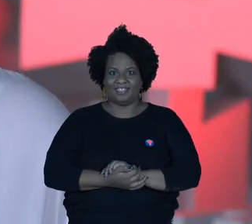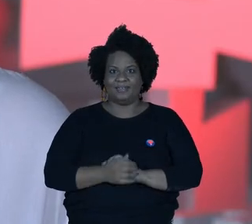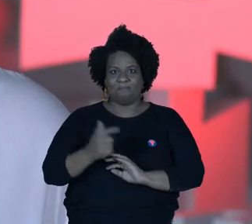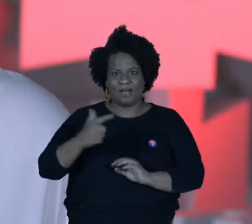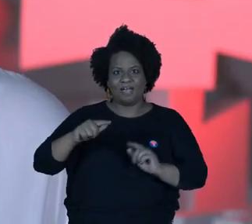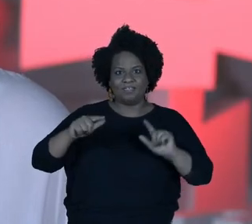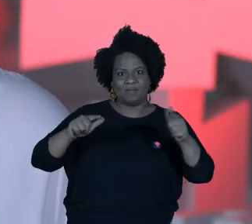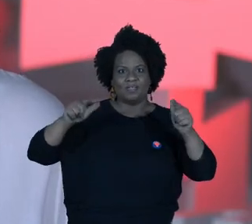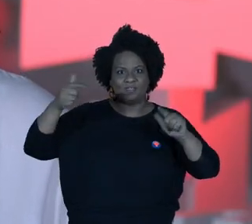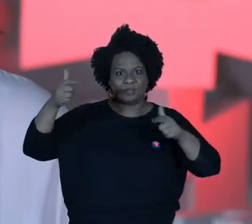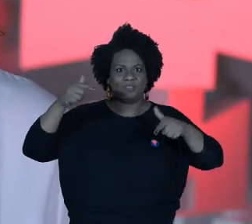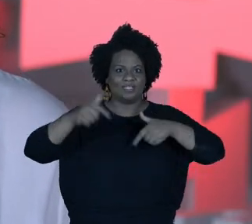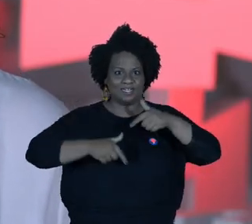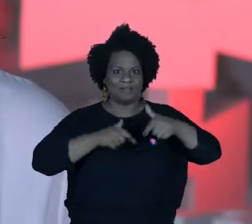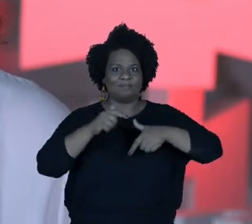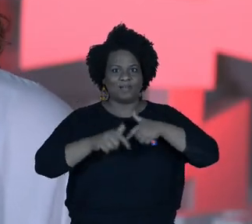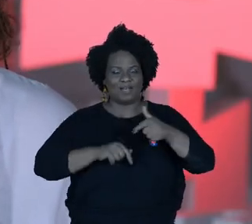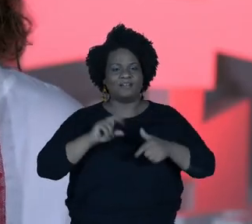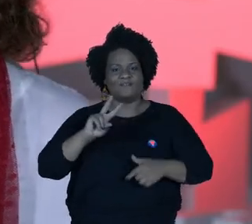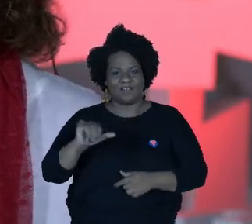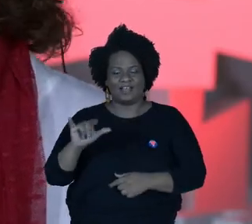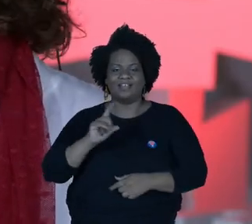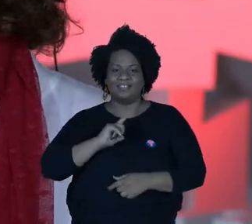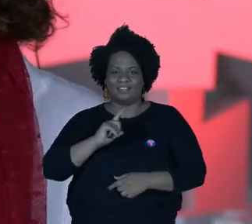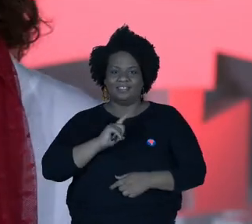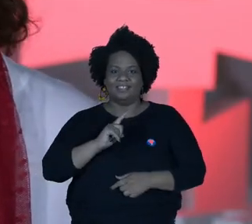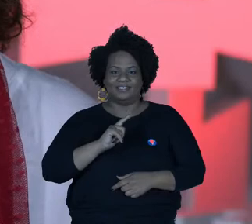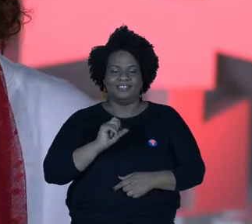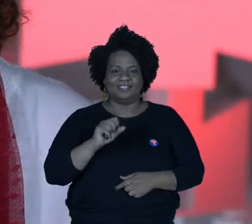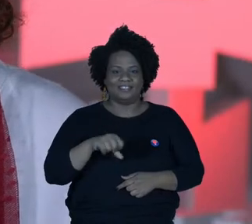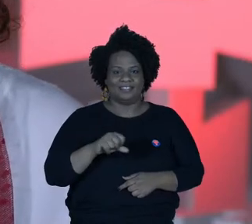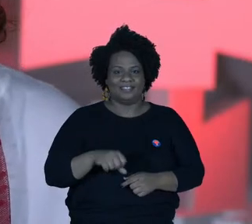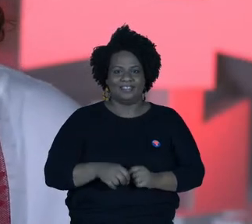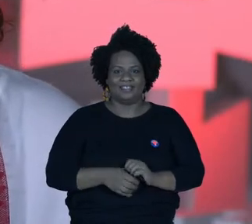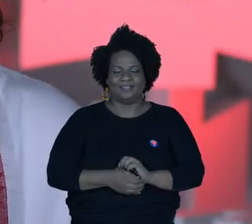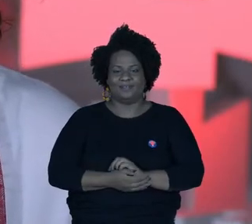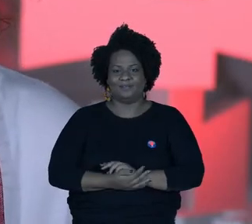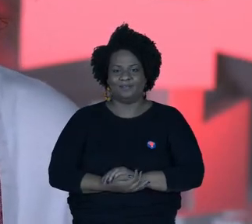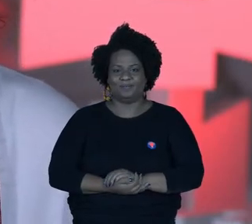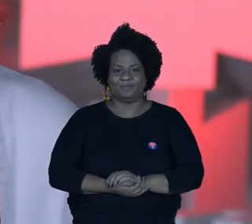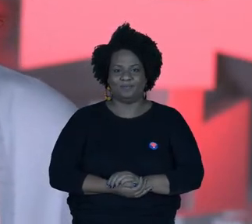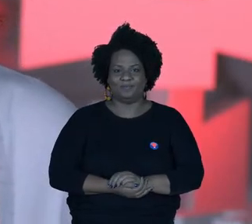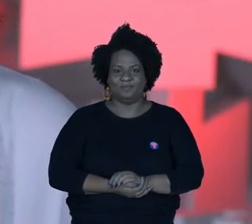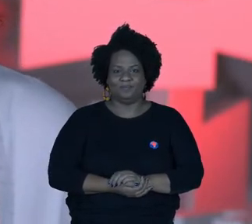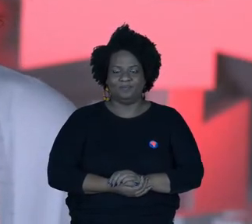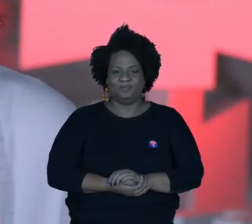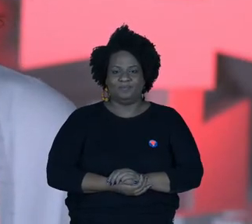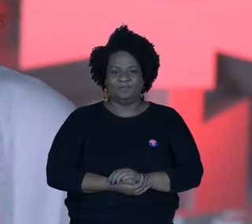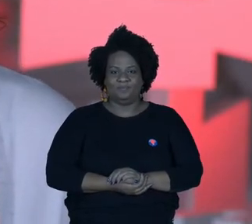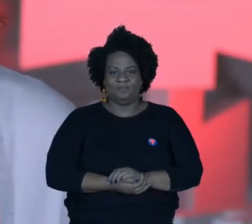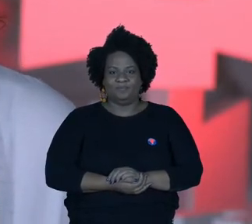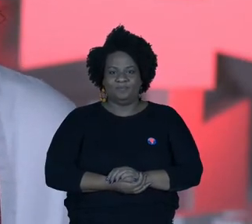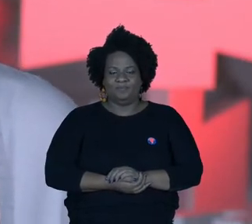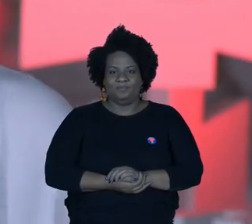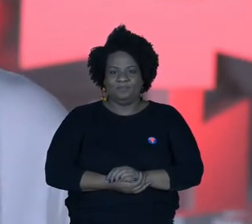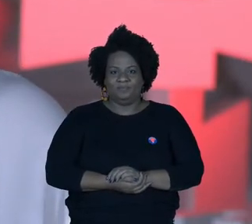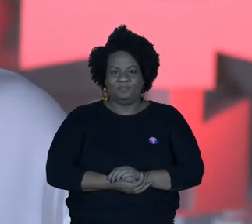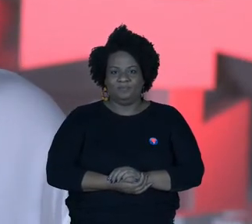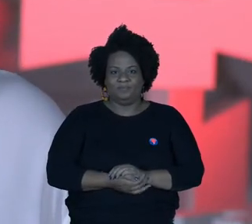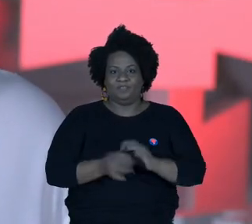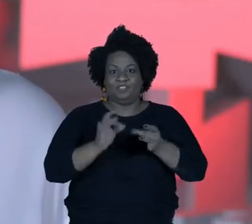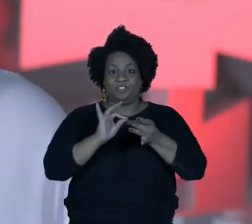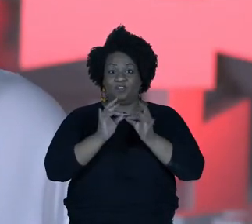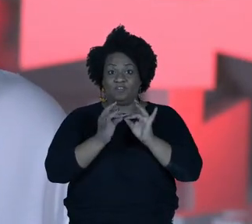outras atividades que vão acontecer, né? E da oficina